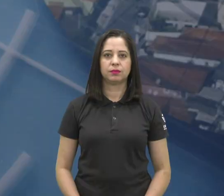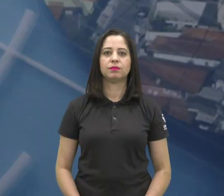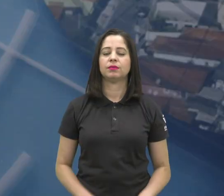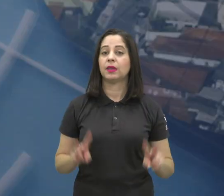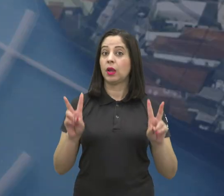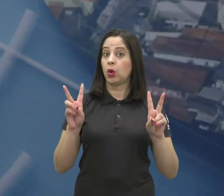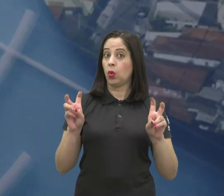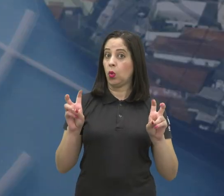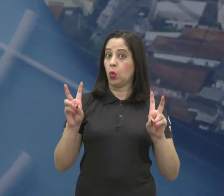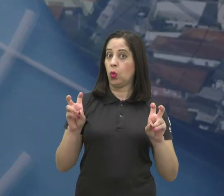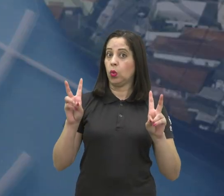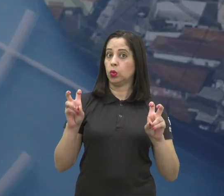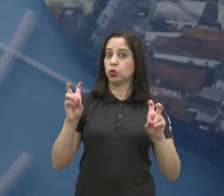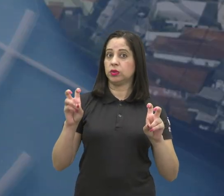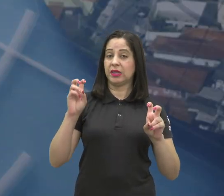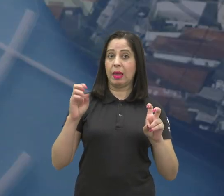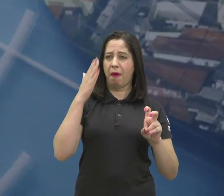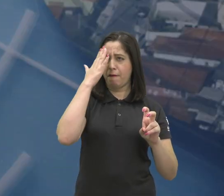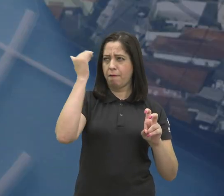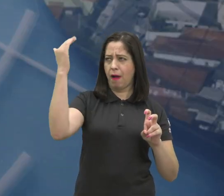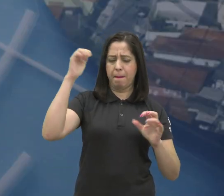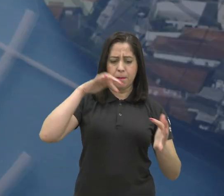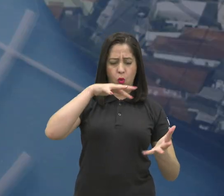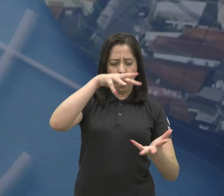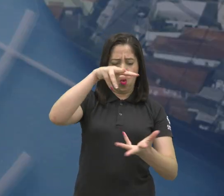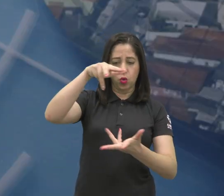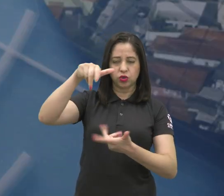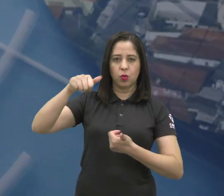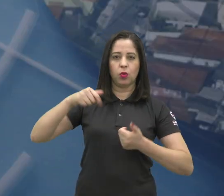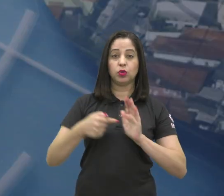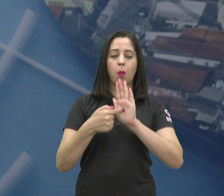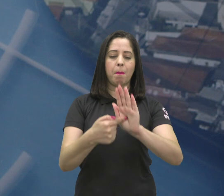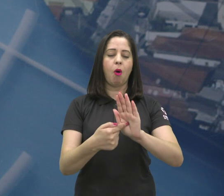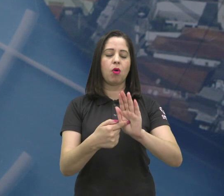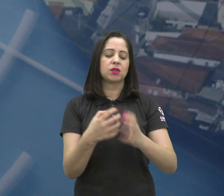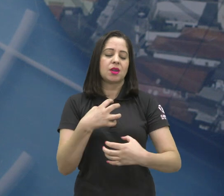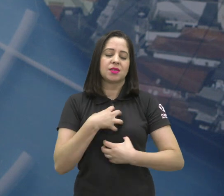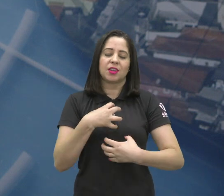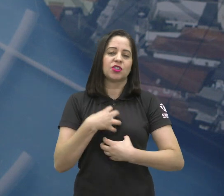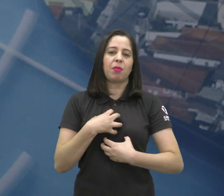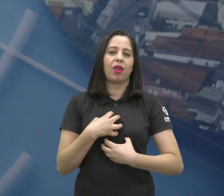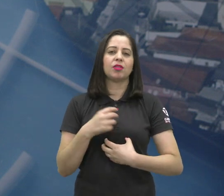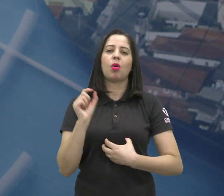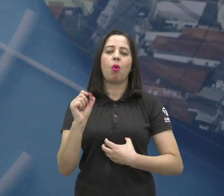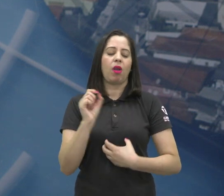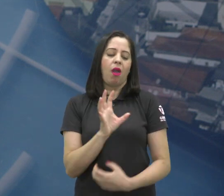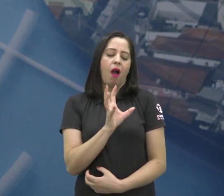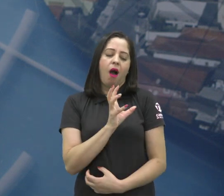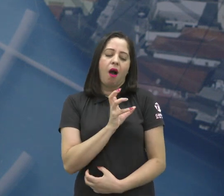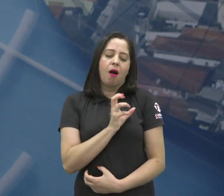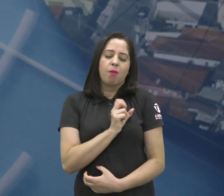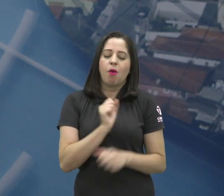um termo universal que representa o sentimento mais potente dos seres humanos. O amor como atitude ganha ainda